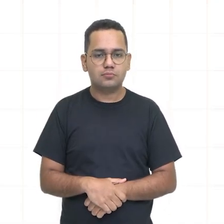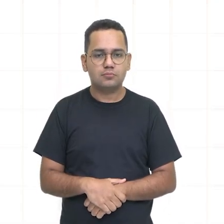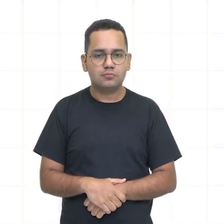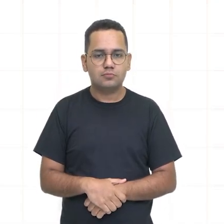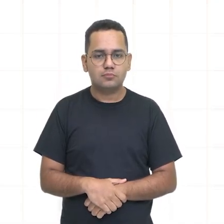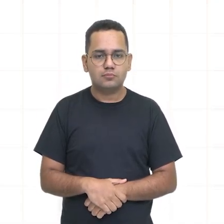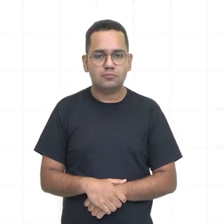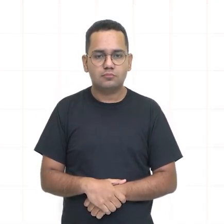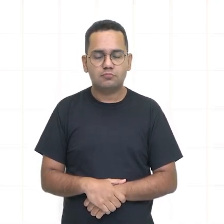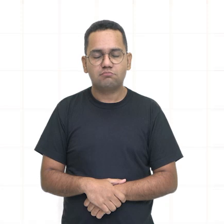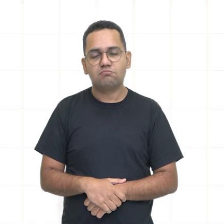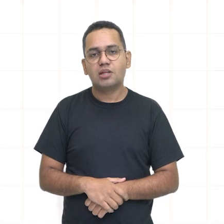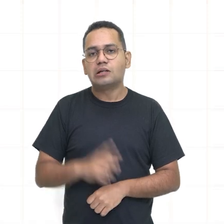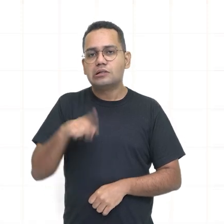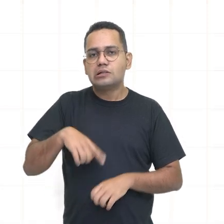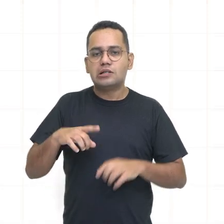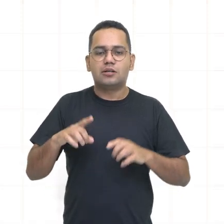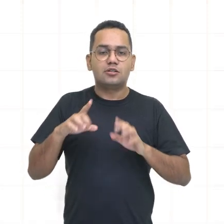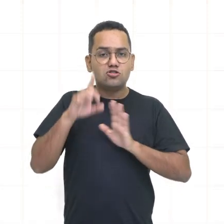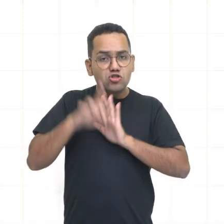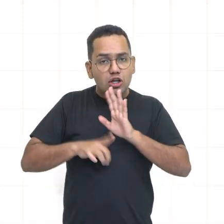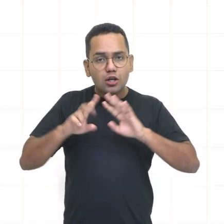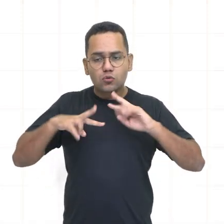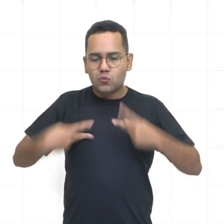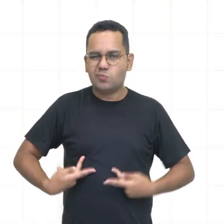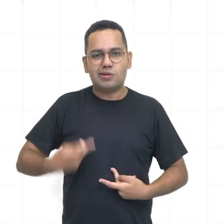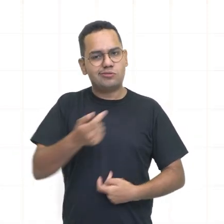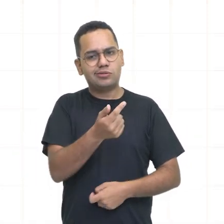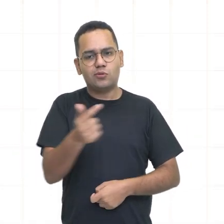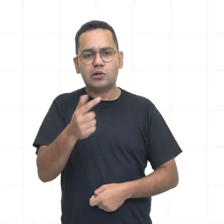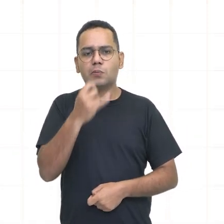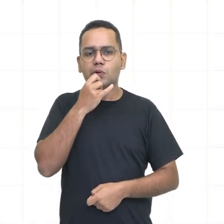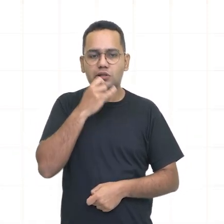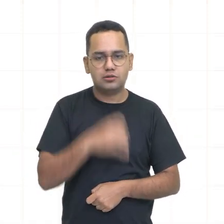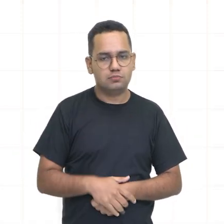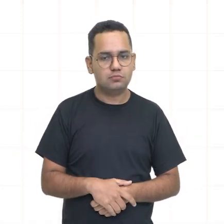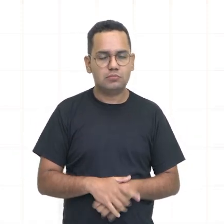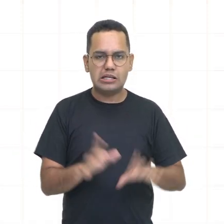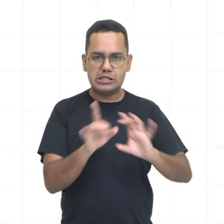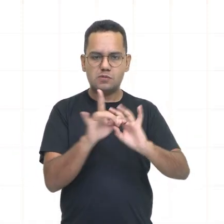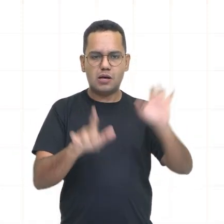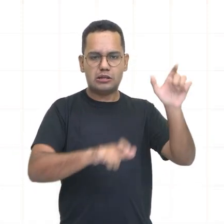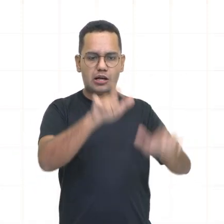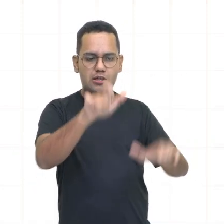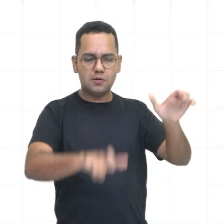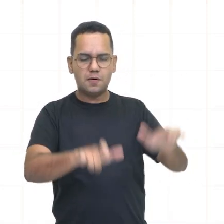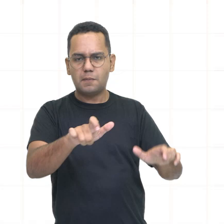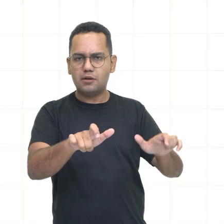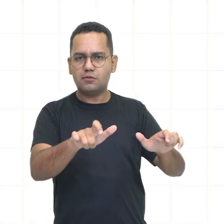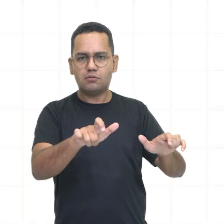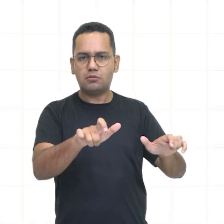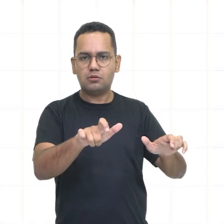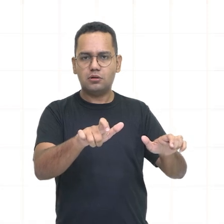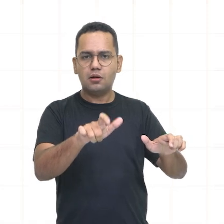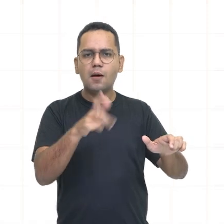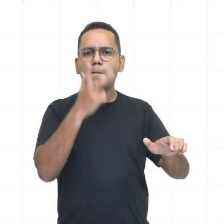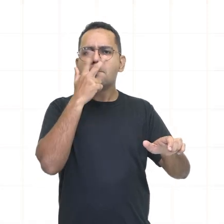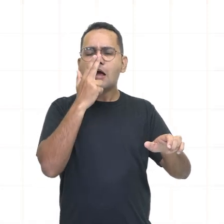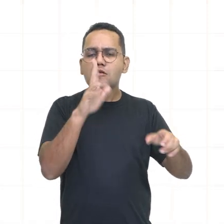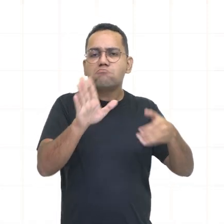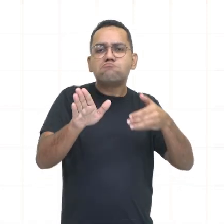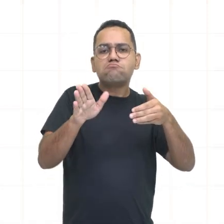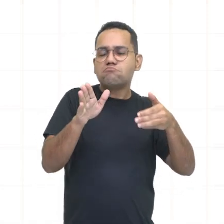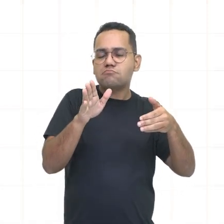que liberdades civis foram suprimidas, a oposição foi silenciada e minorias foram